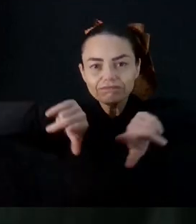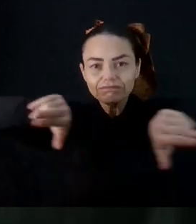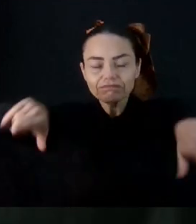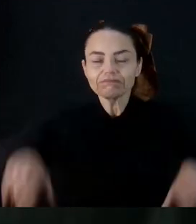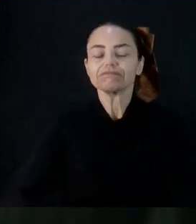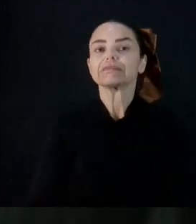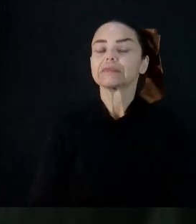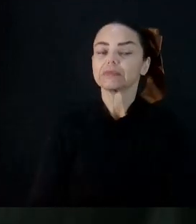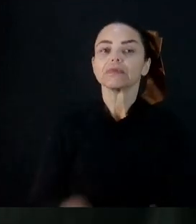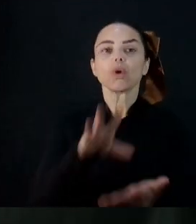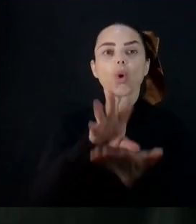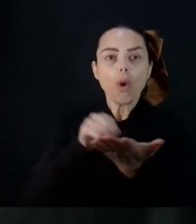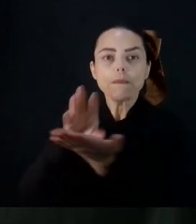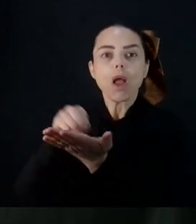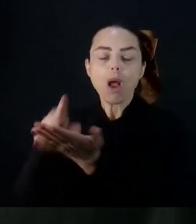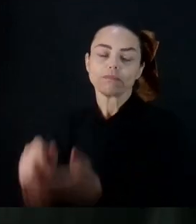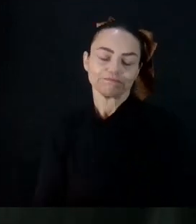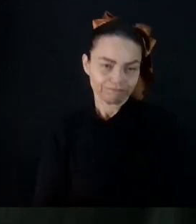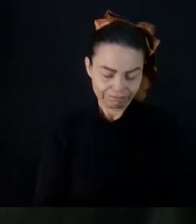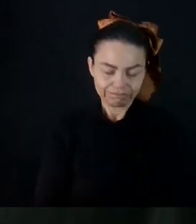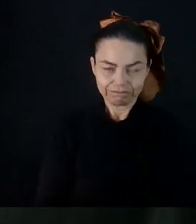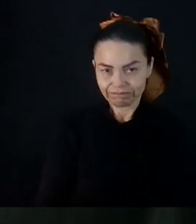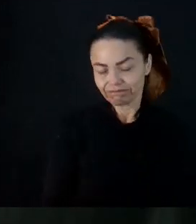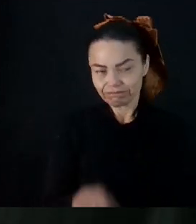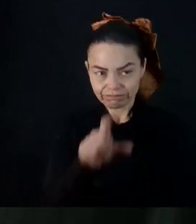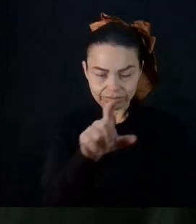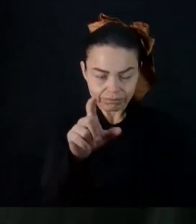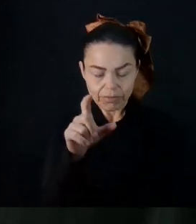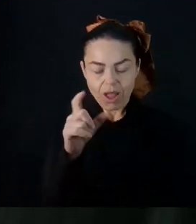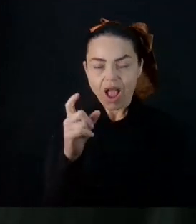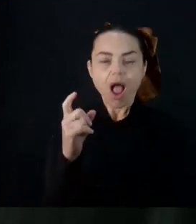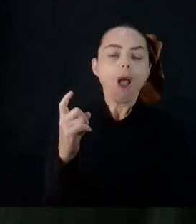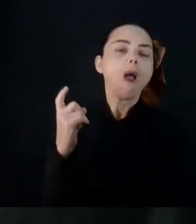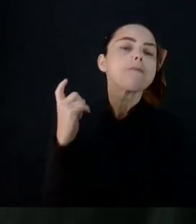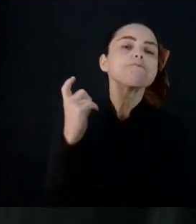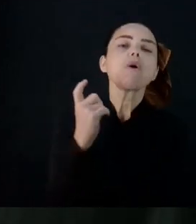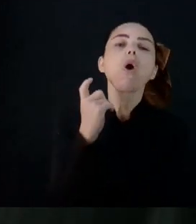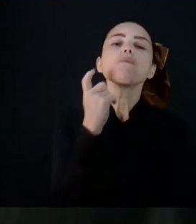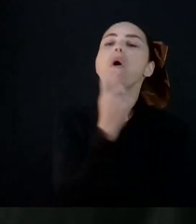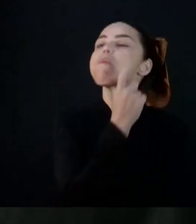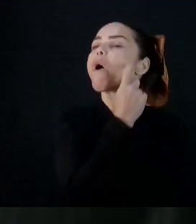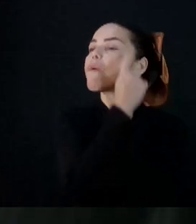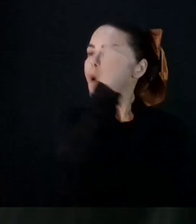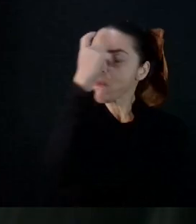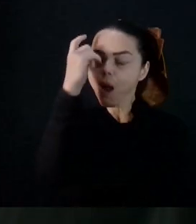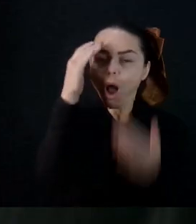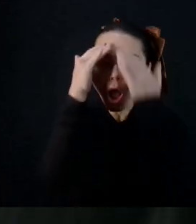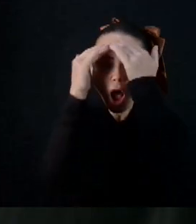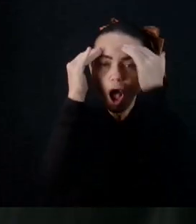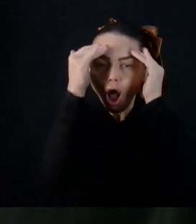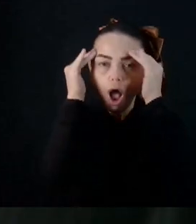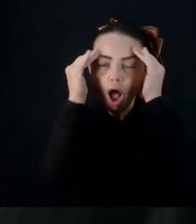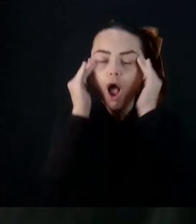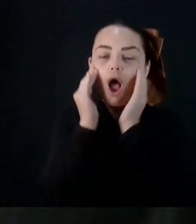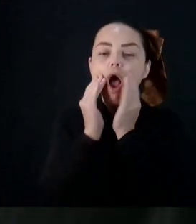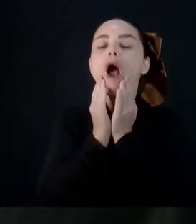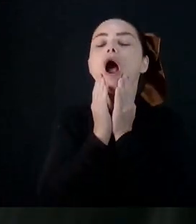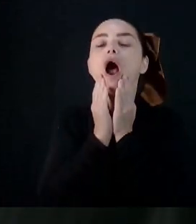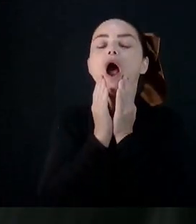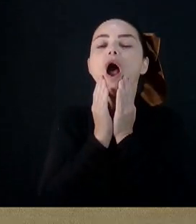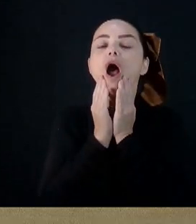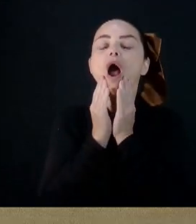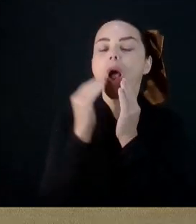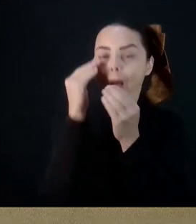podem pegar a qualquer momento, é igual quando a gente não toma cuidado em deixar produto de limpeza fora do alcance das crianças, maquiagem deveria